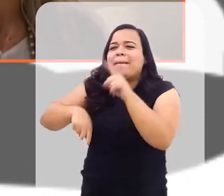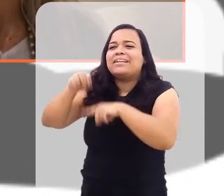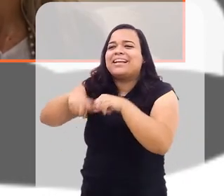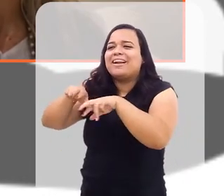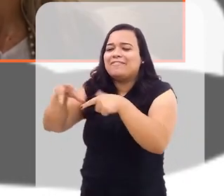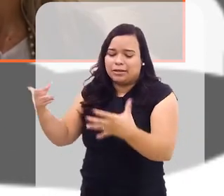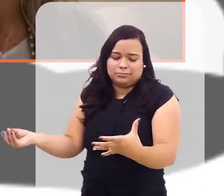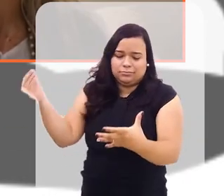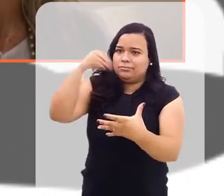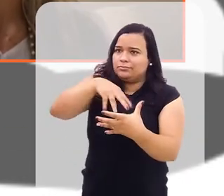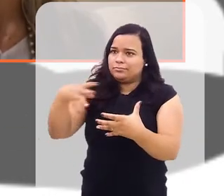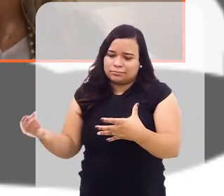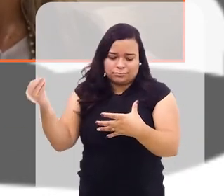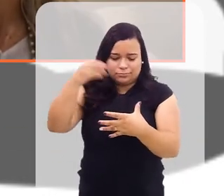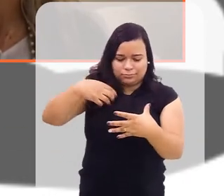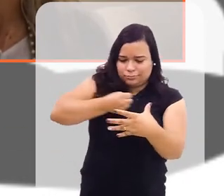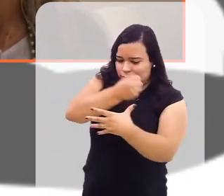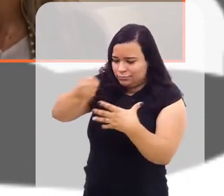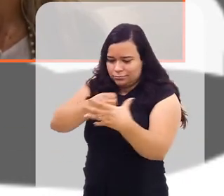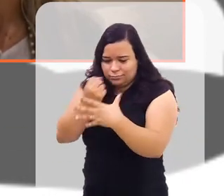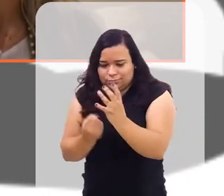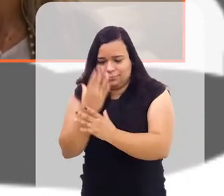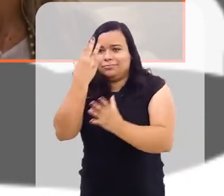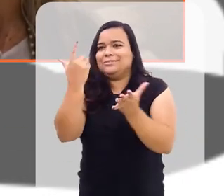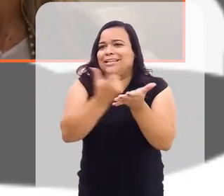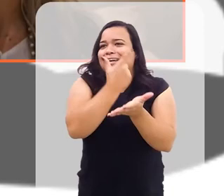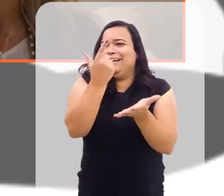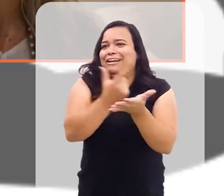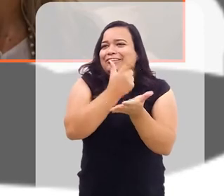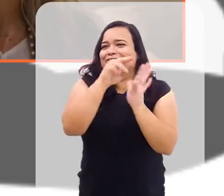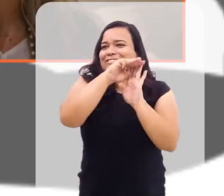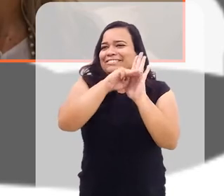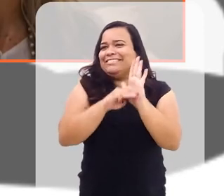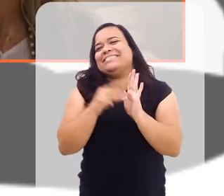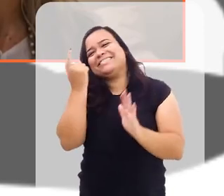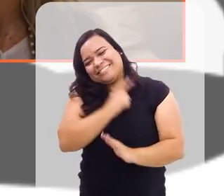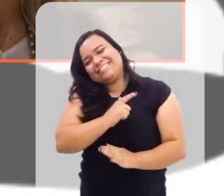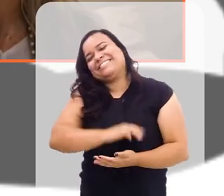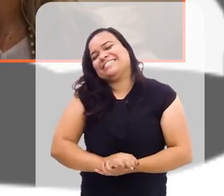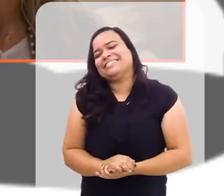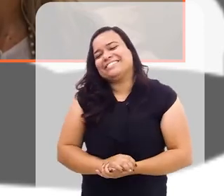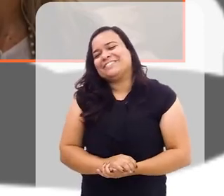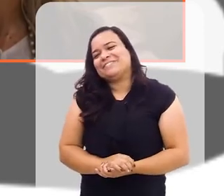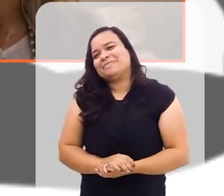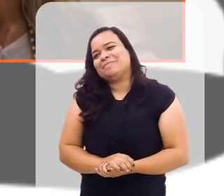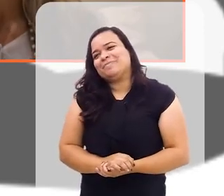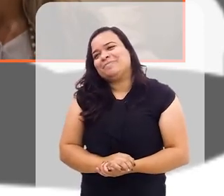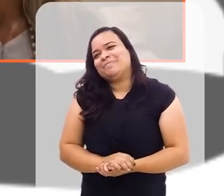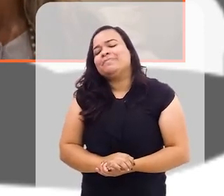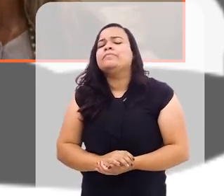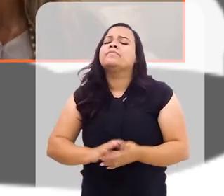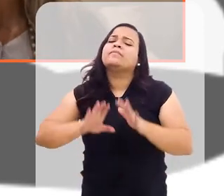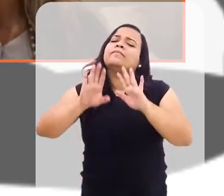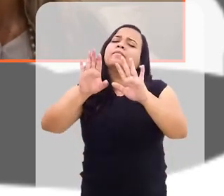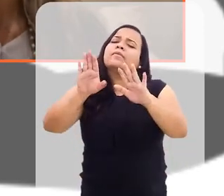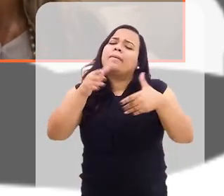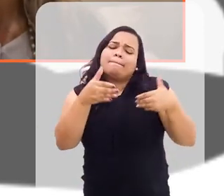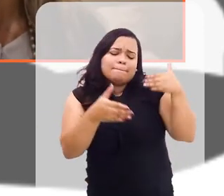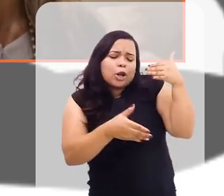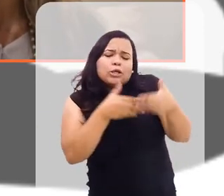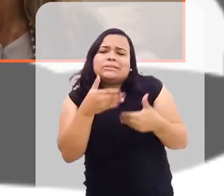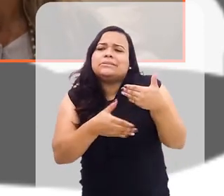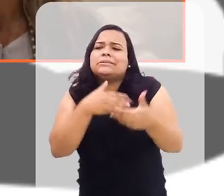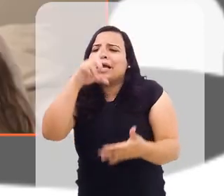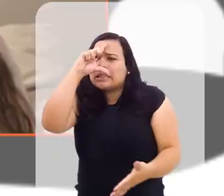são ingredientes para essas histórias que eu escrevo, né? E o processo